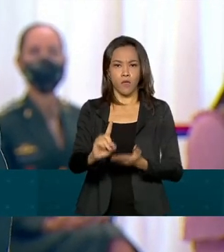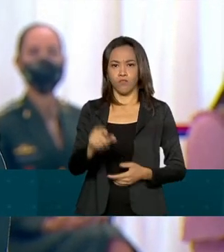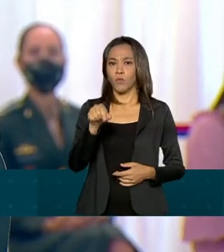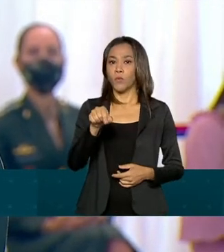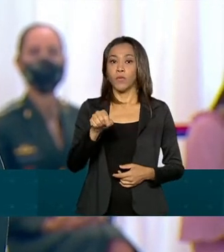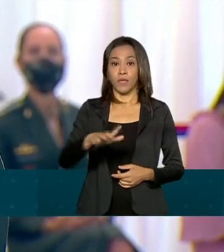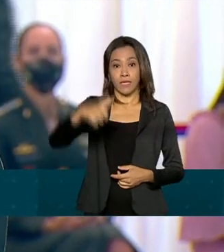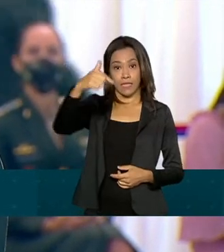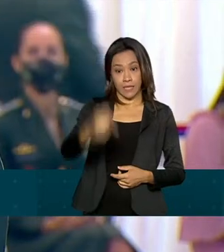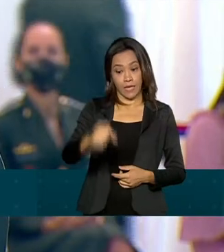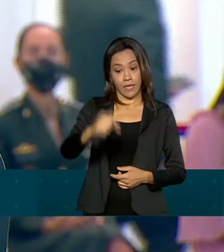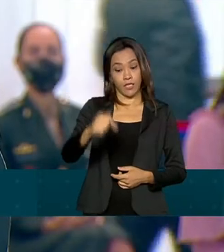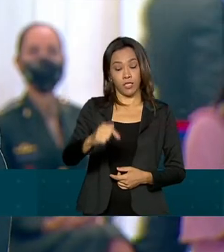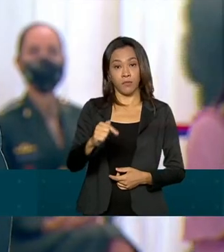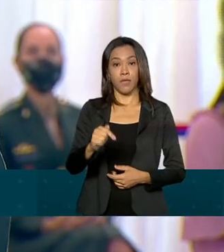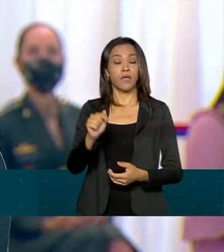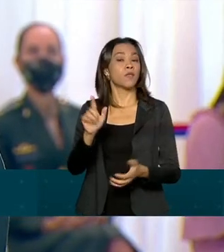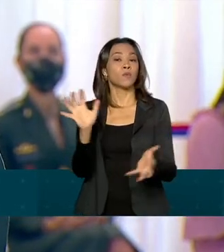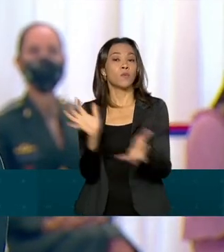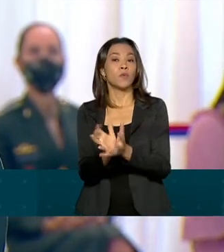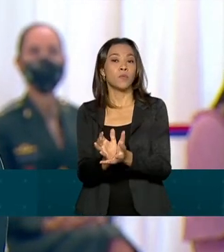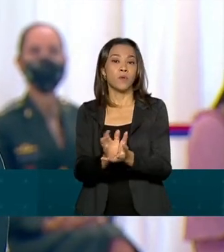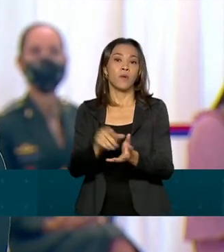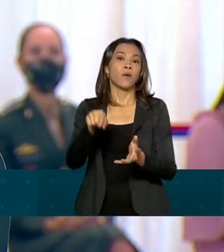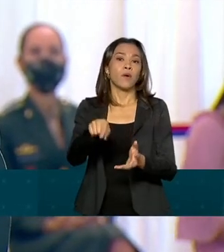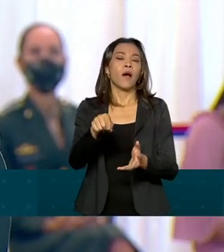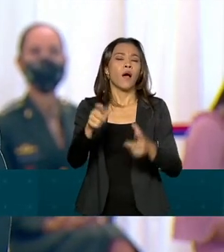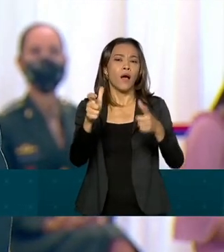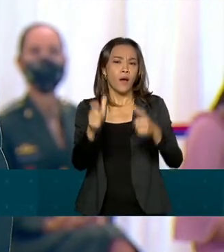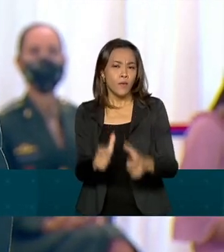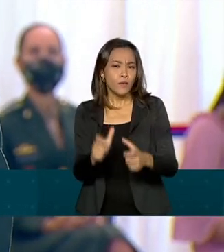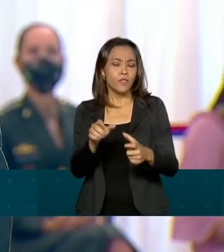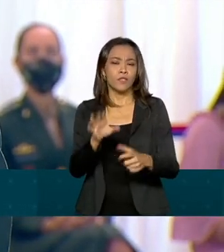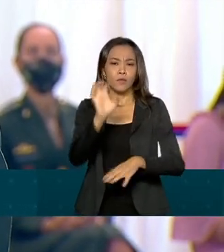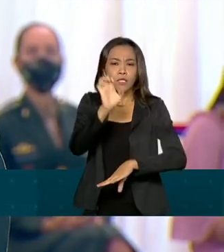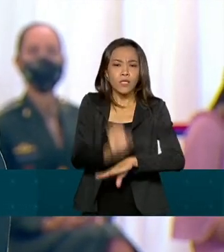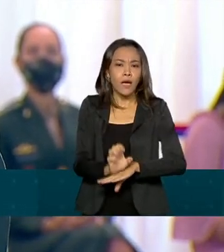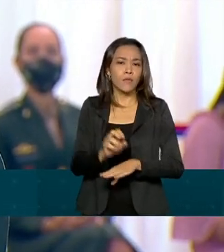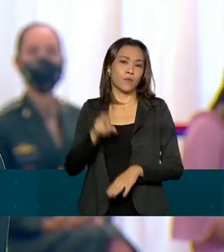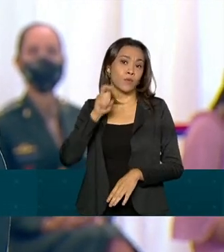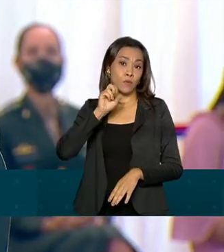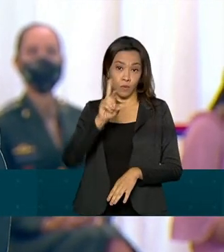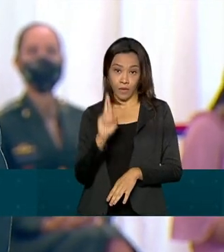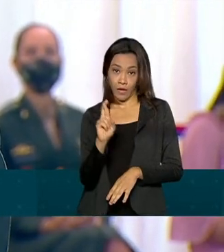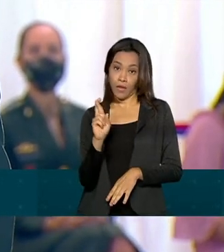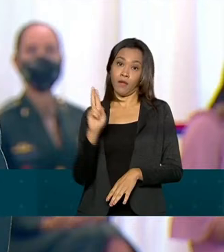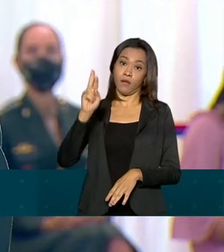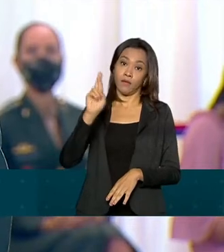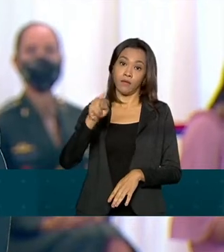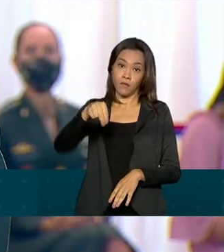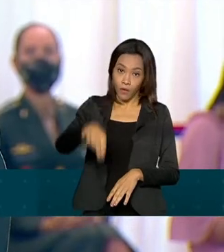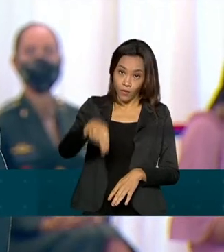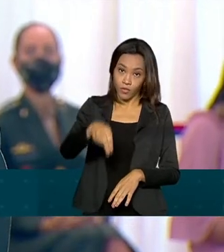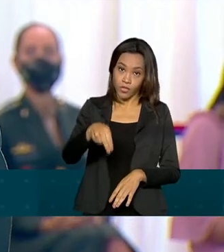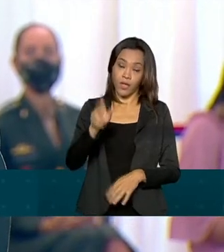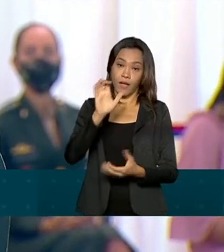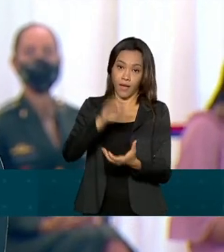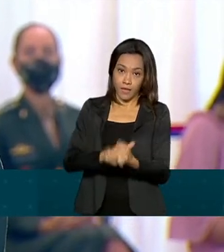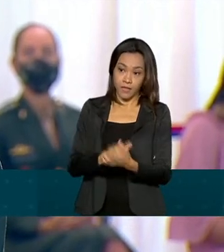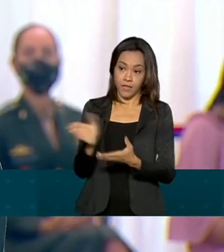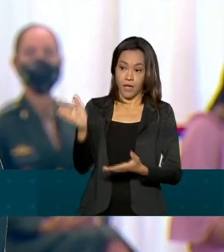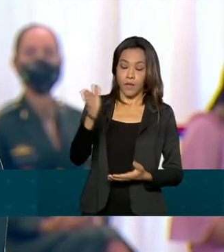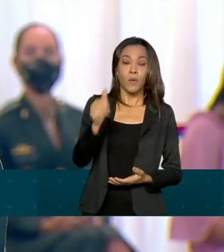comandante da 7ª Brigada de Infantaria Motorizada em Natal Rio Grande do Norte é casado com a senhora Meire